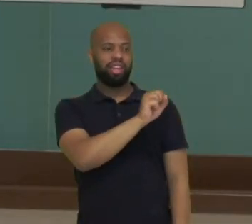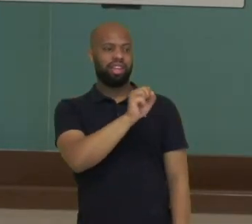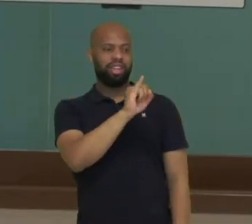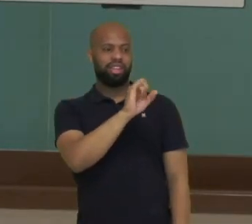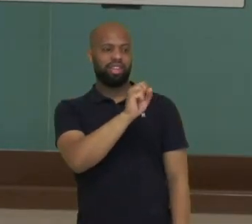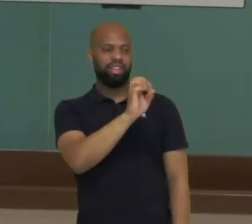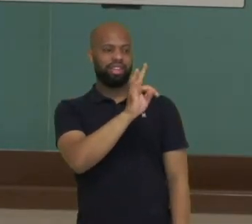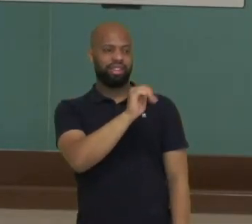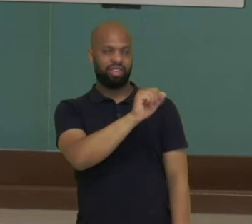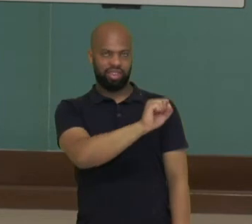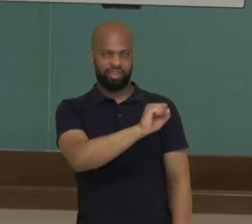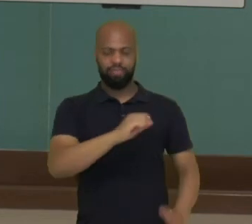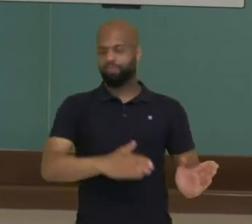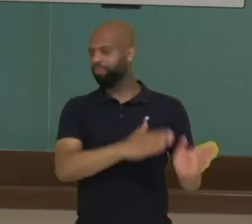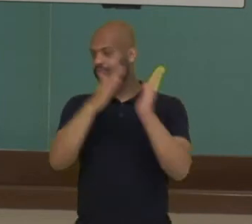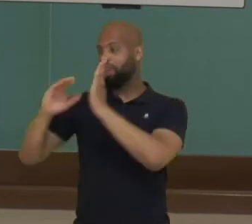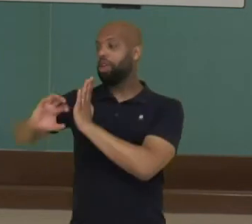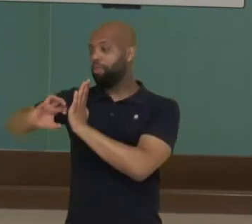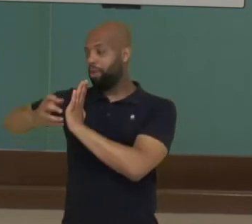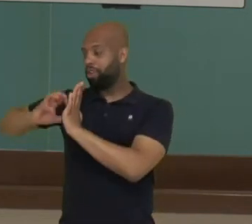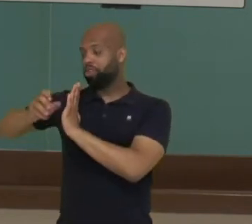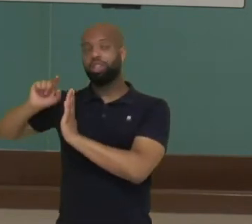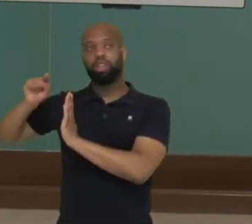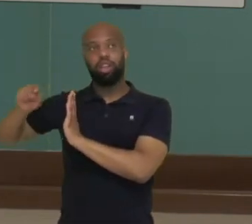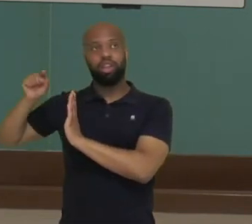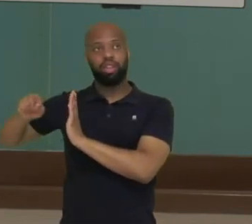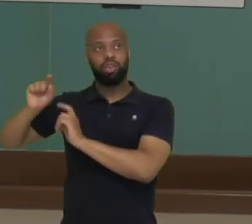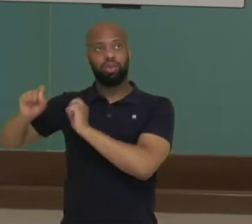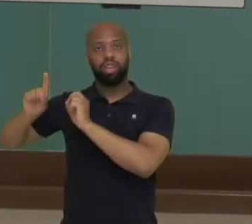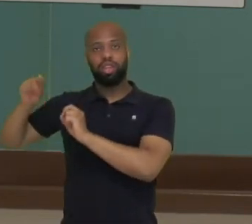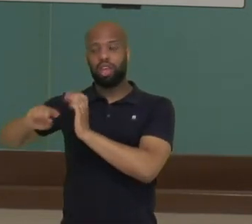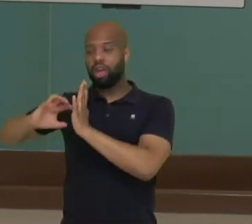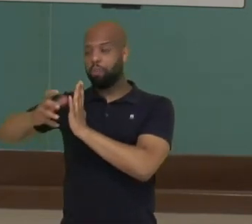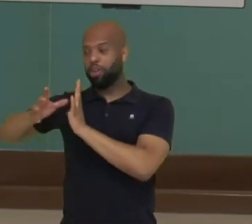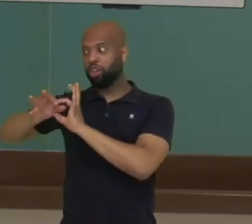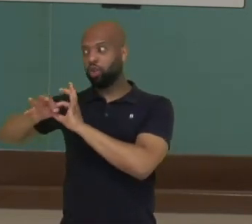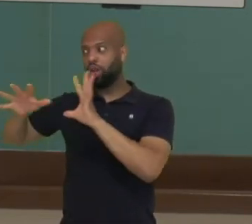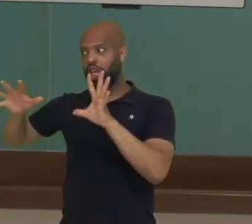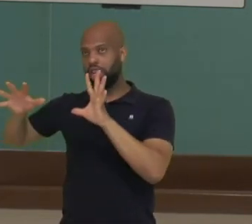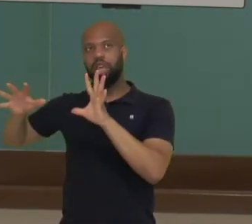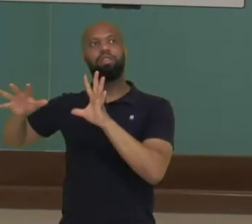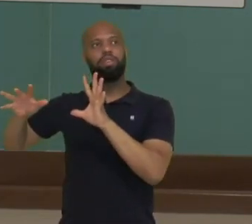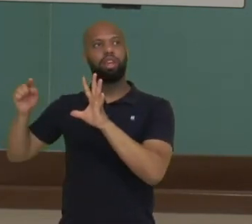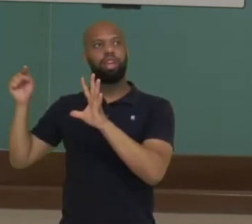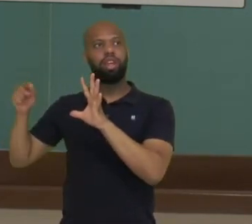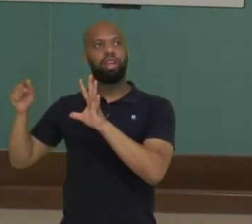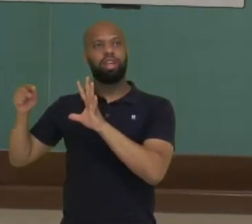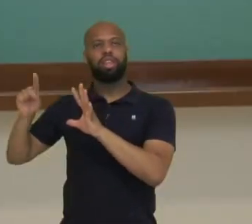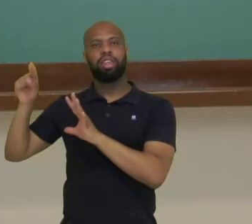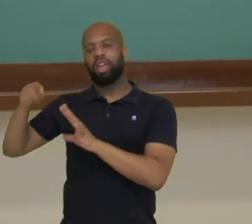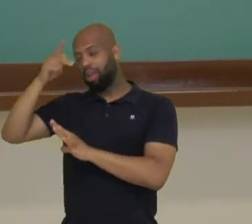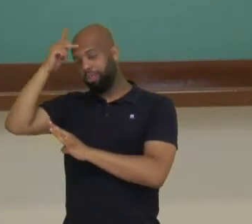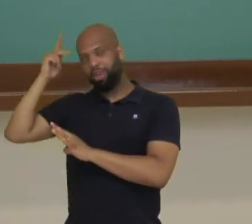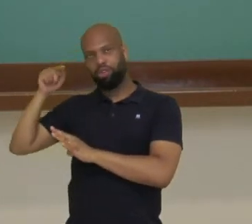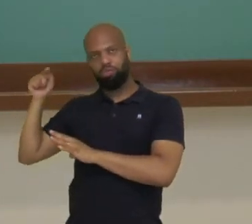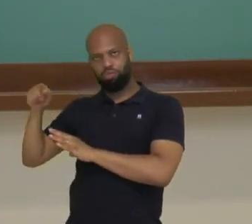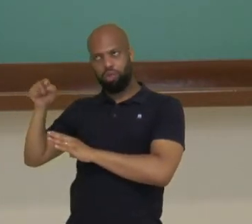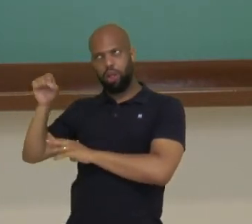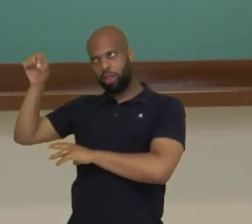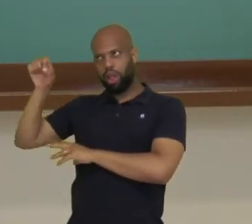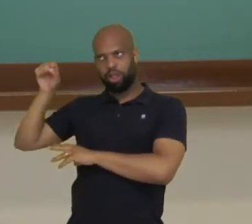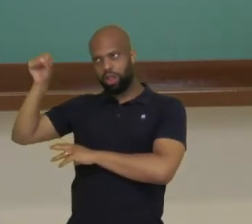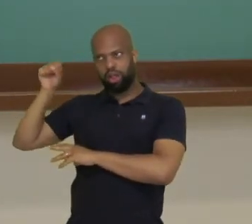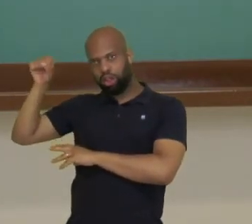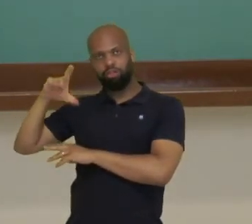a gente vai ter um partido chamado Partido Liberal. Esse Partido Liberal, as pessoas que vão